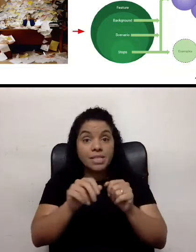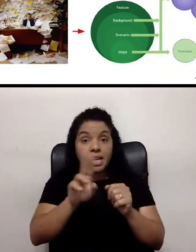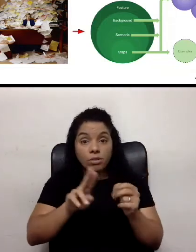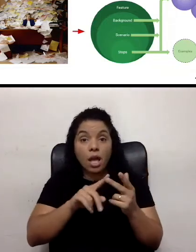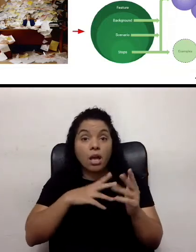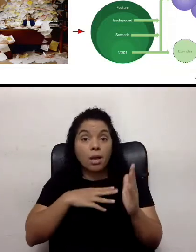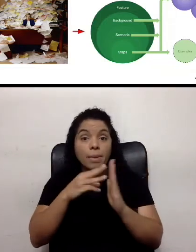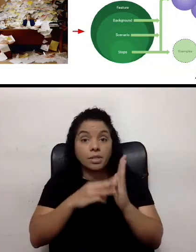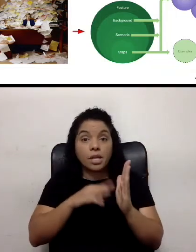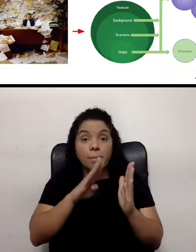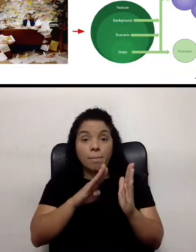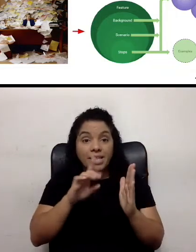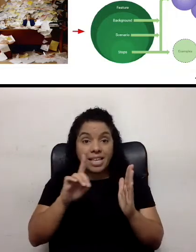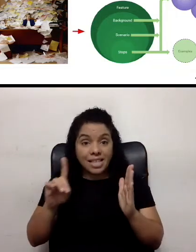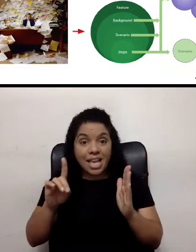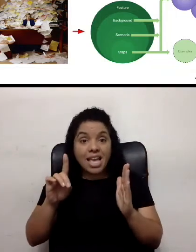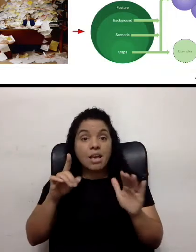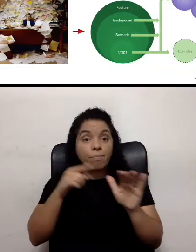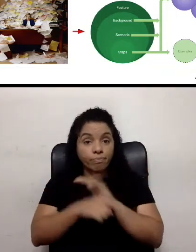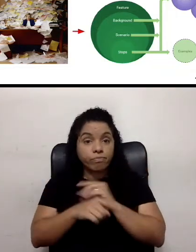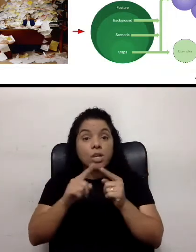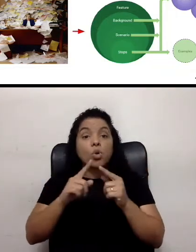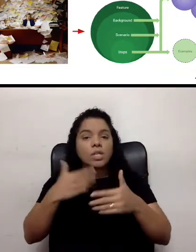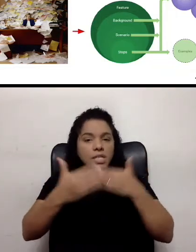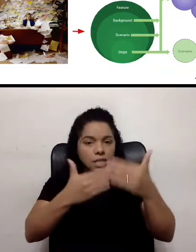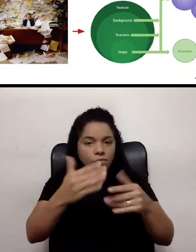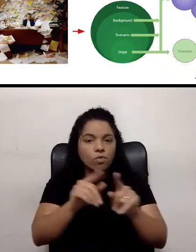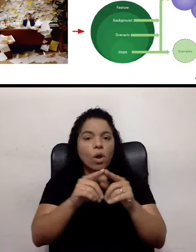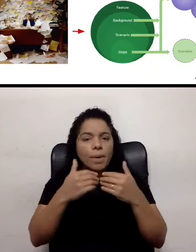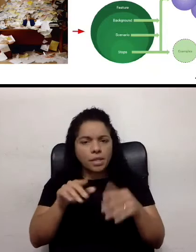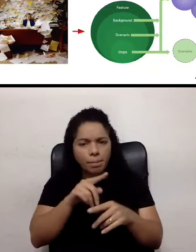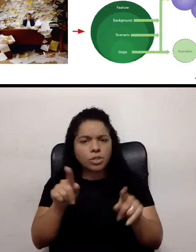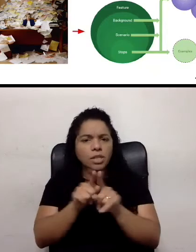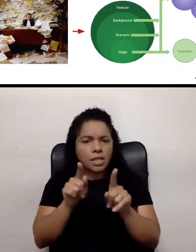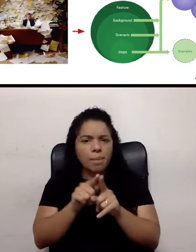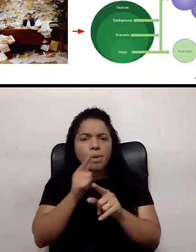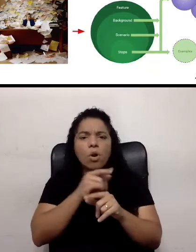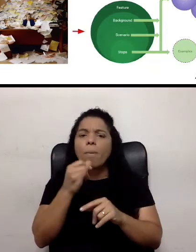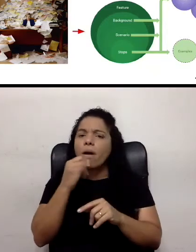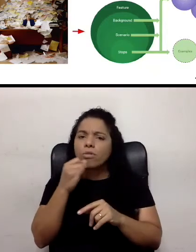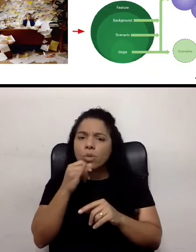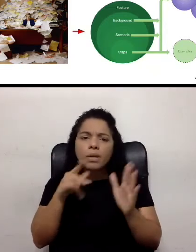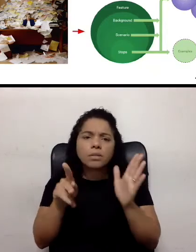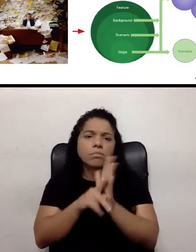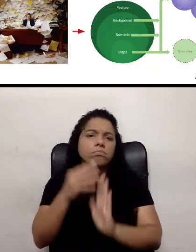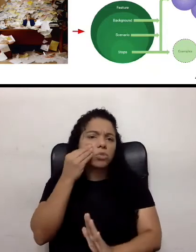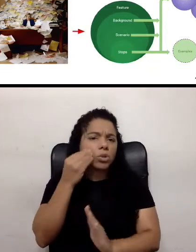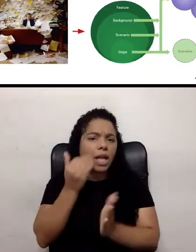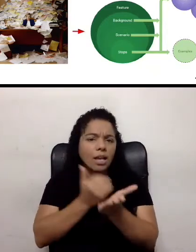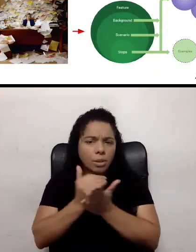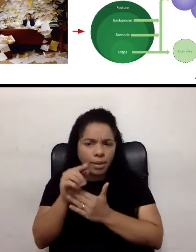a metodologia do BDD a fundo, tanto o desenvolvimento a partir daquilo, quanto a automação dos testes a partir